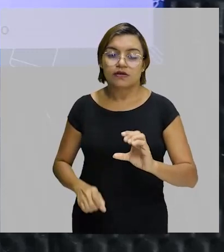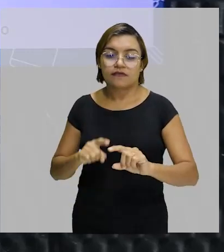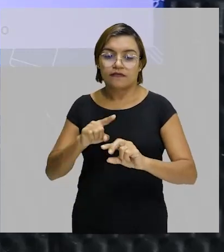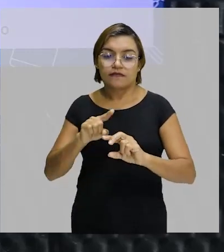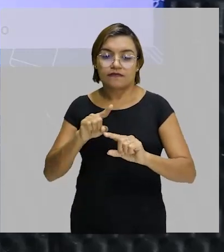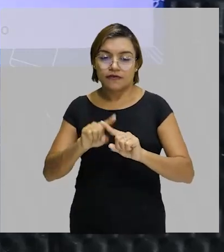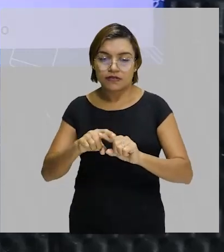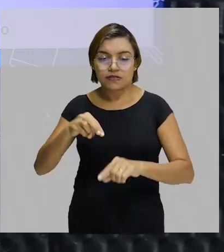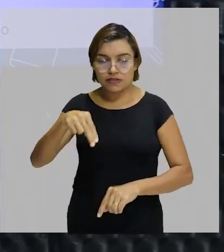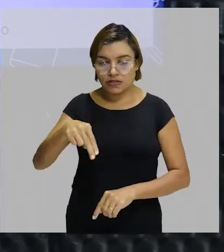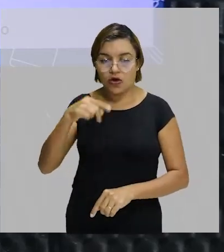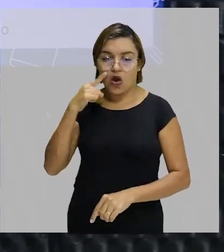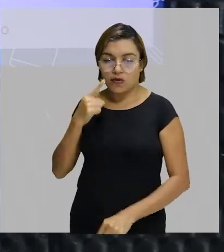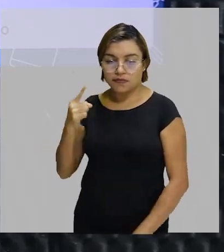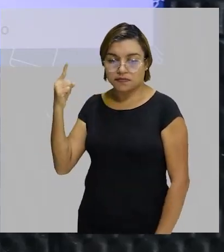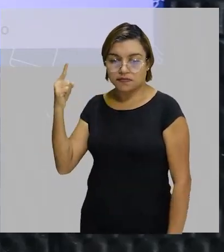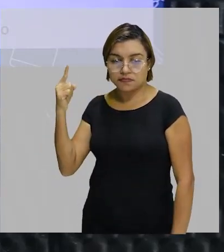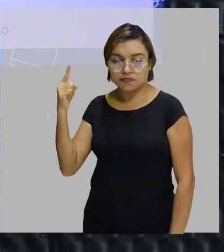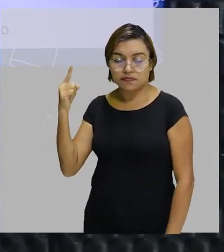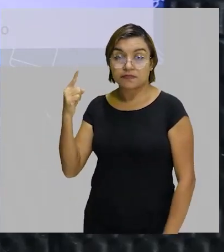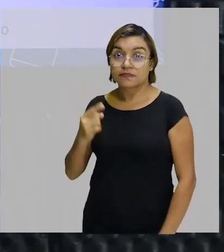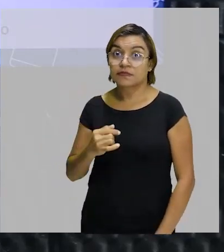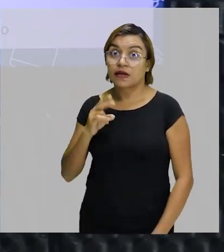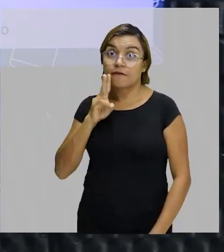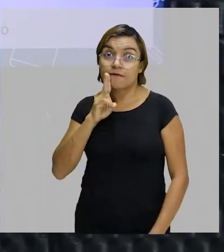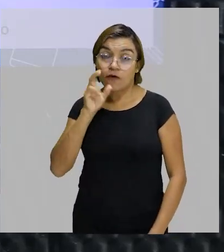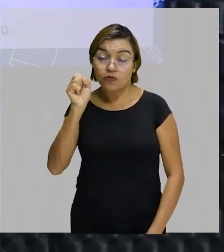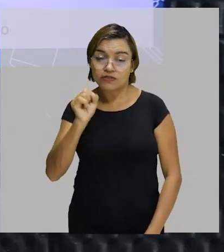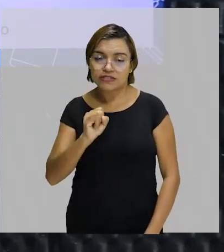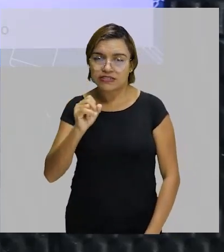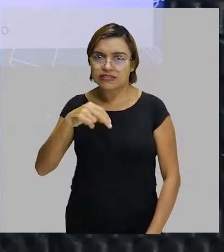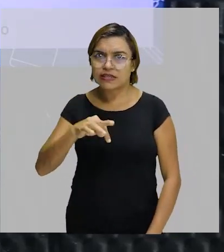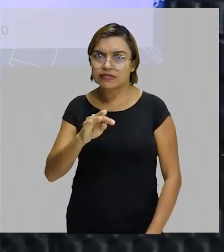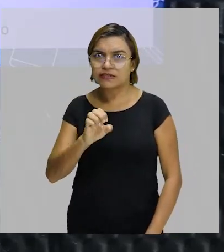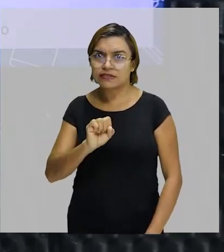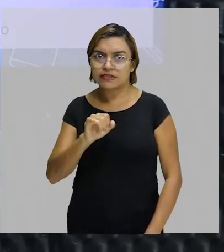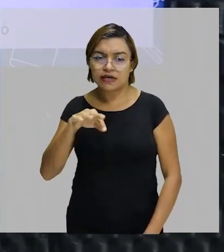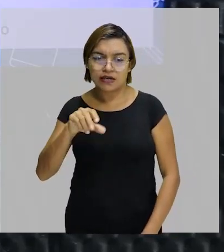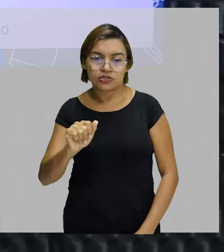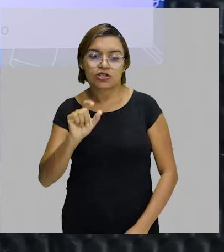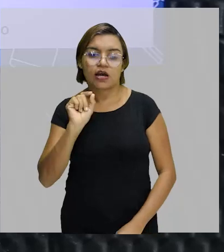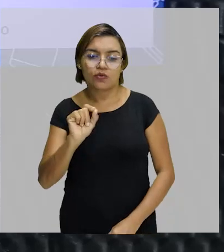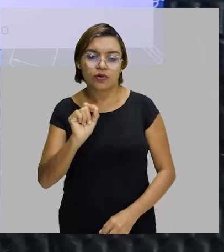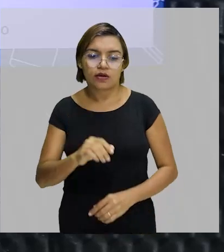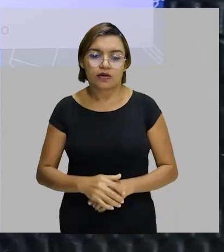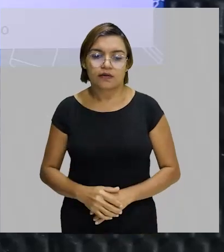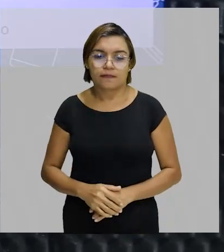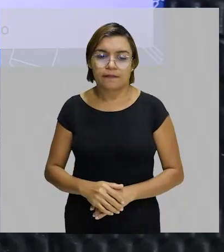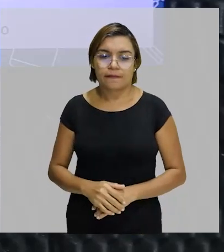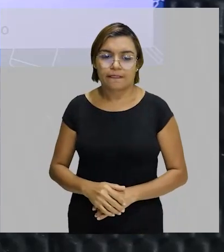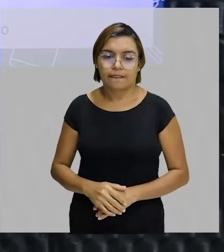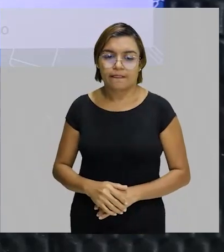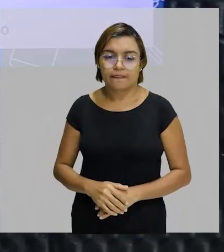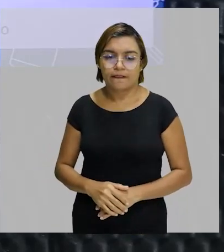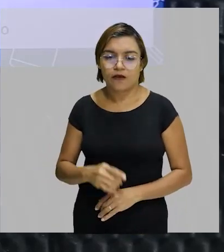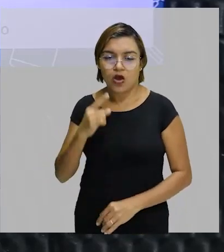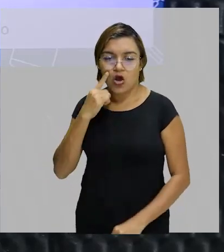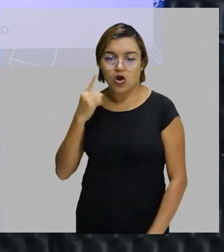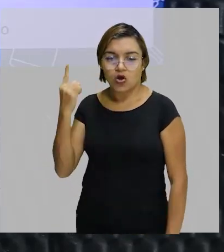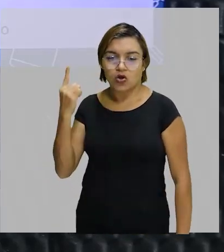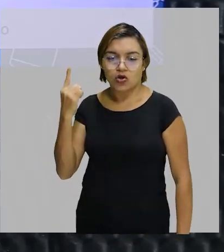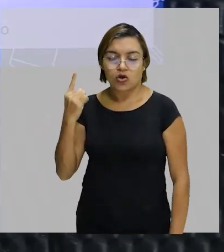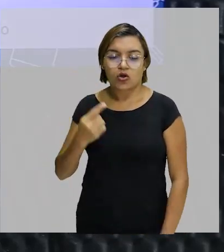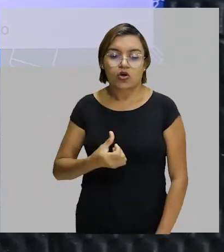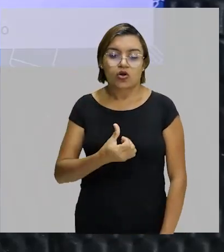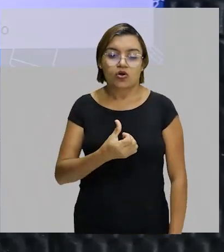Avogadro. Então, essa intensidade radioativa, turminha, vai ser de 2,6 vezes 10 elevado a